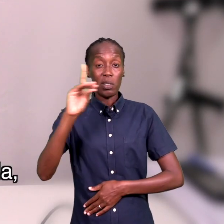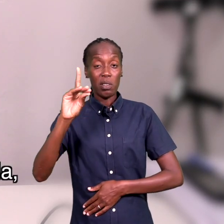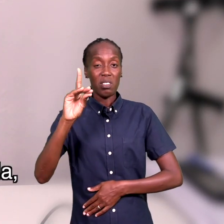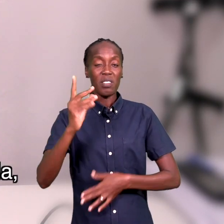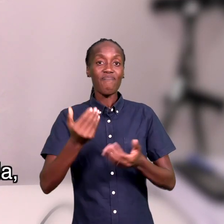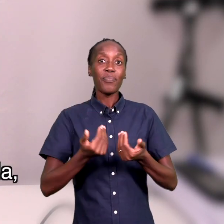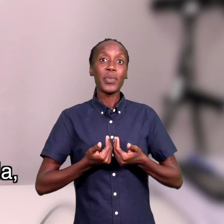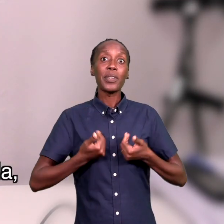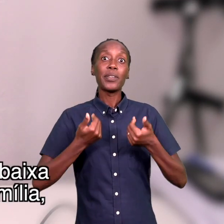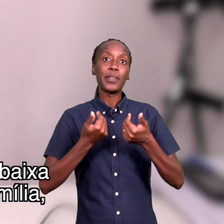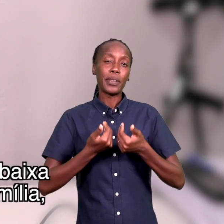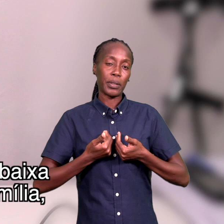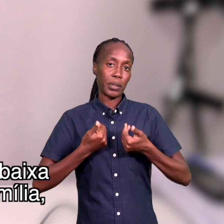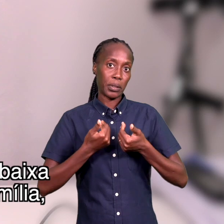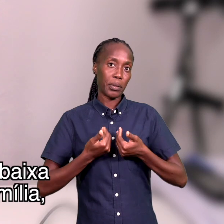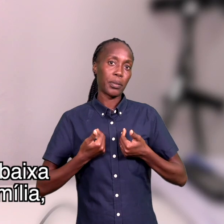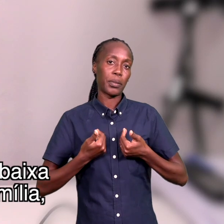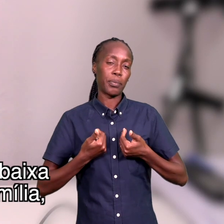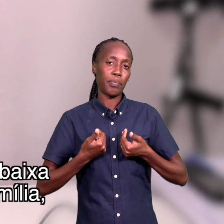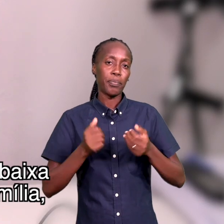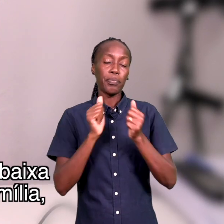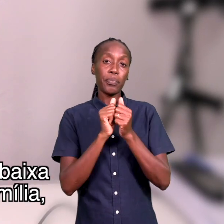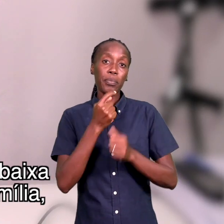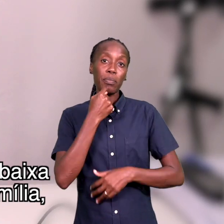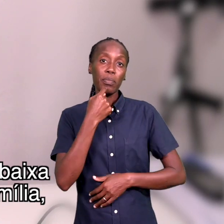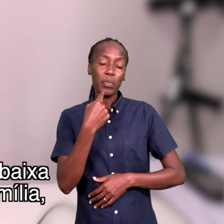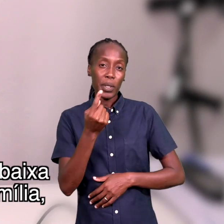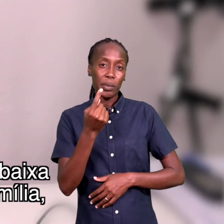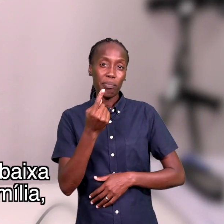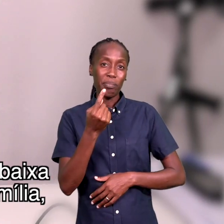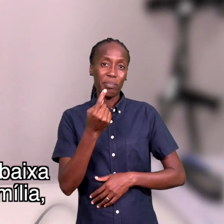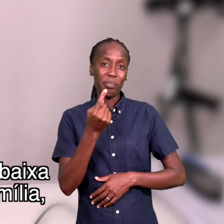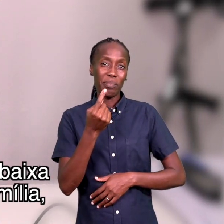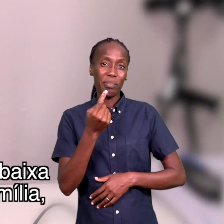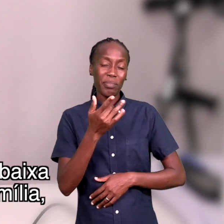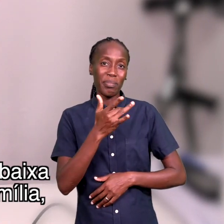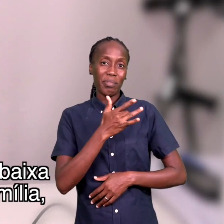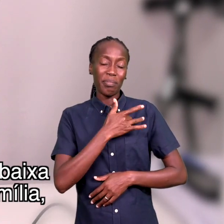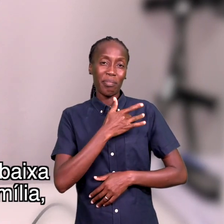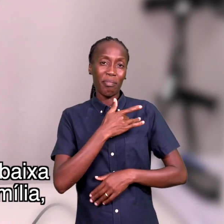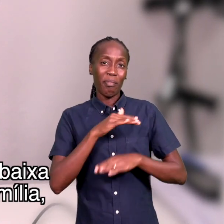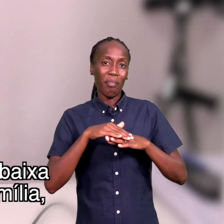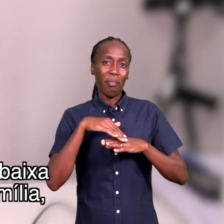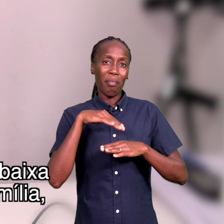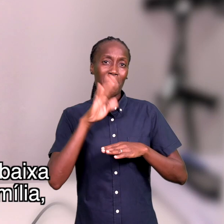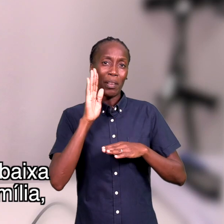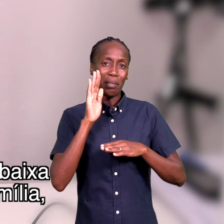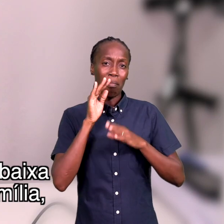deficiência, já era jovem, mas digo que não fiquei muito